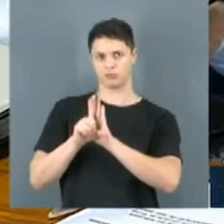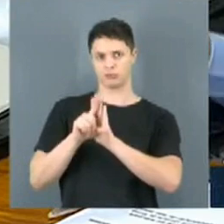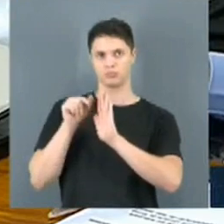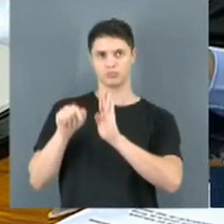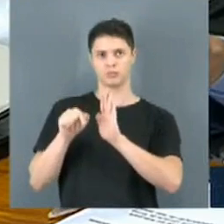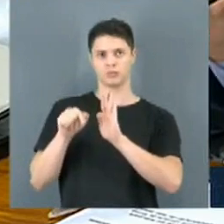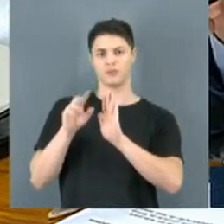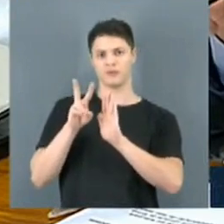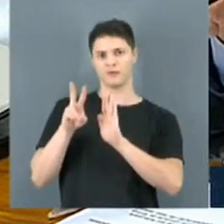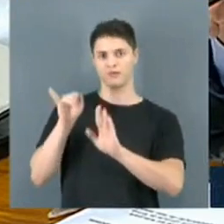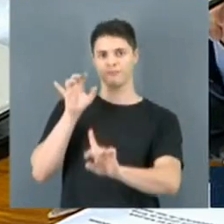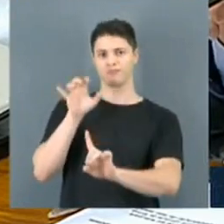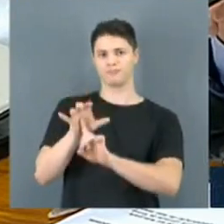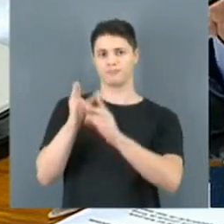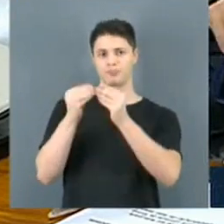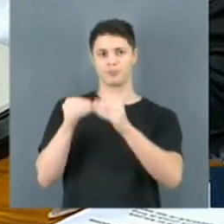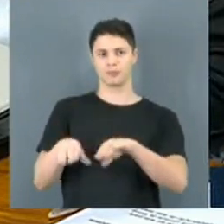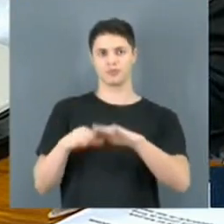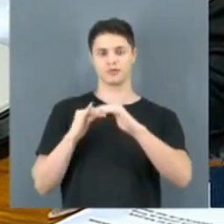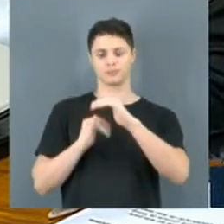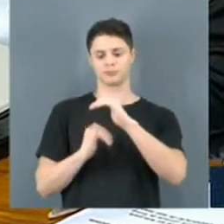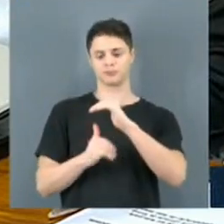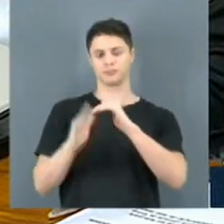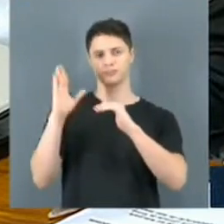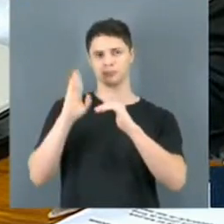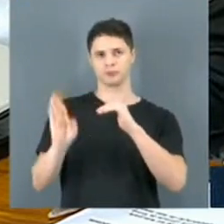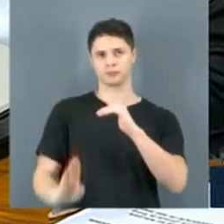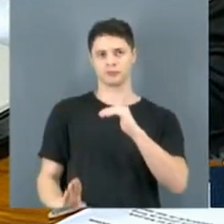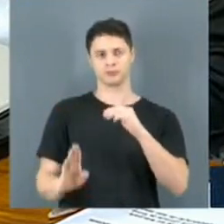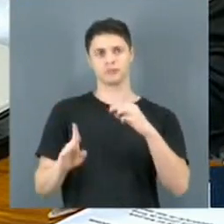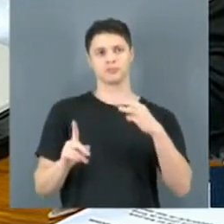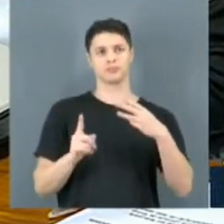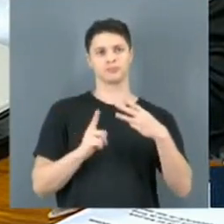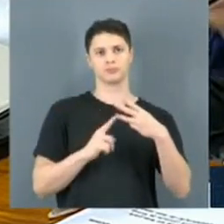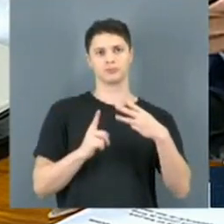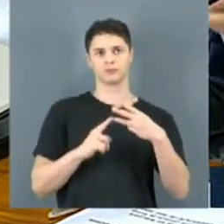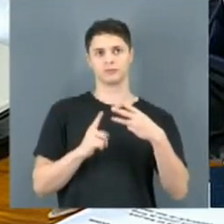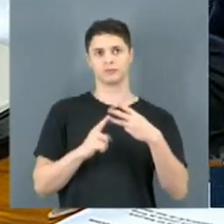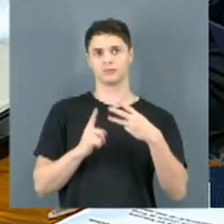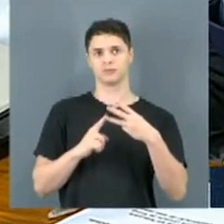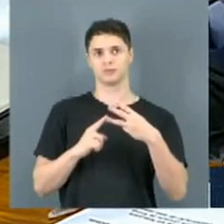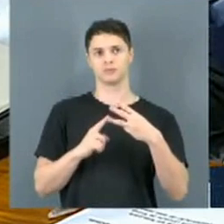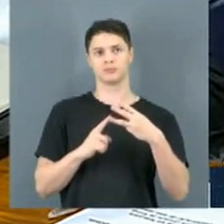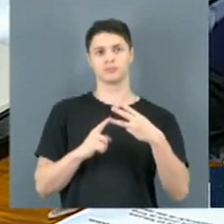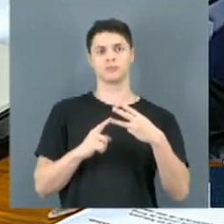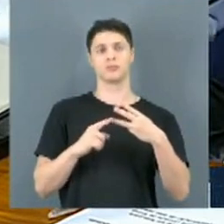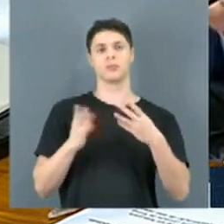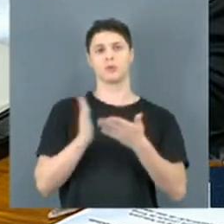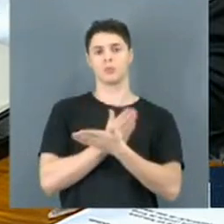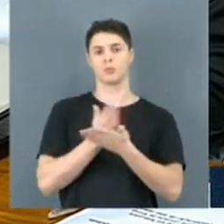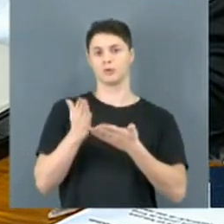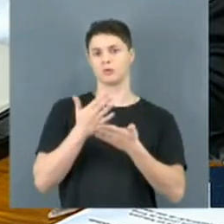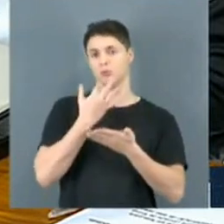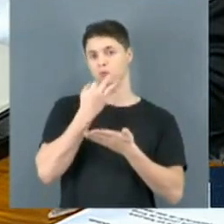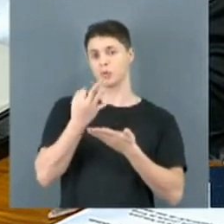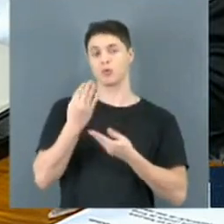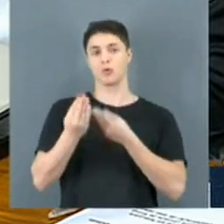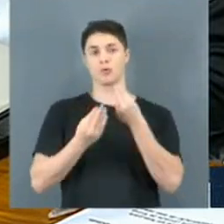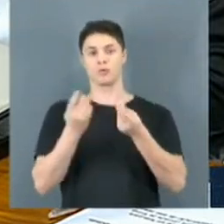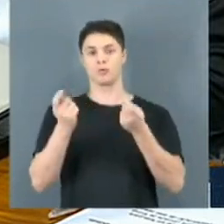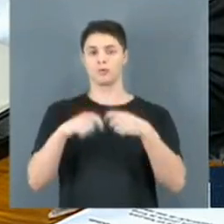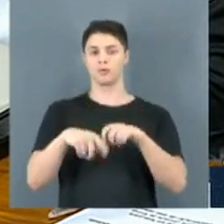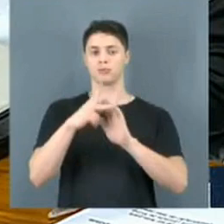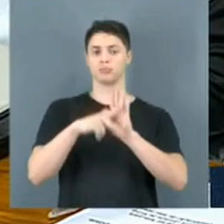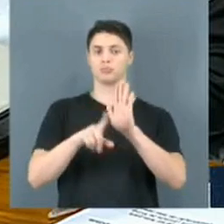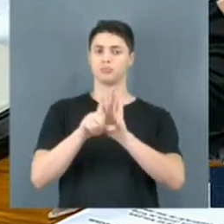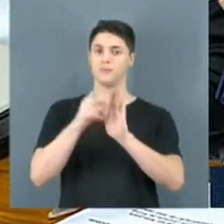vai prejudicar startups brasileiras de inteligência artificial. E em terceiro lugar, eu trouxe algumas sugestões específicas de como ele poderia